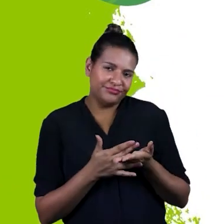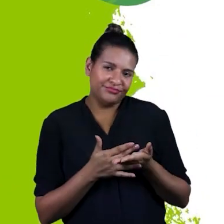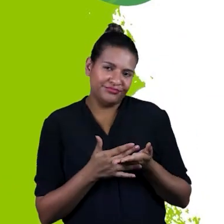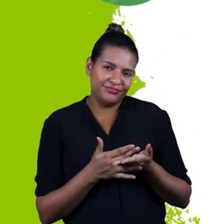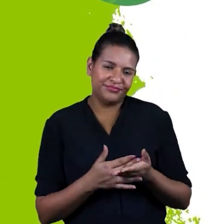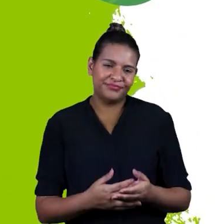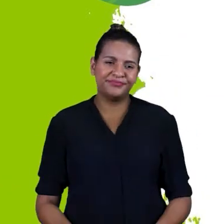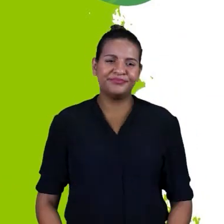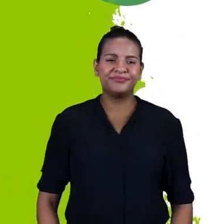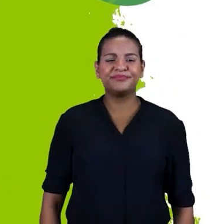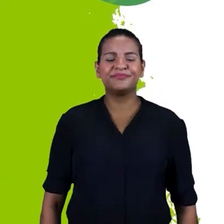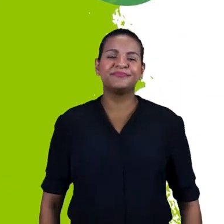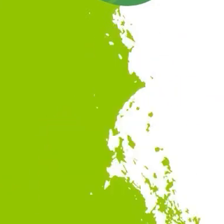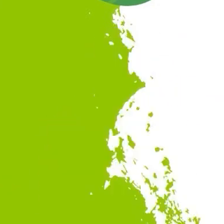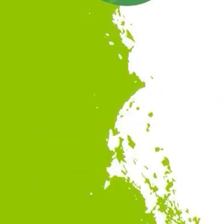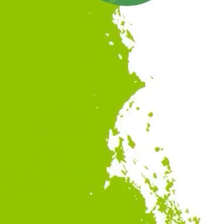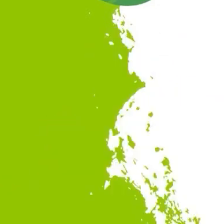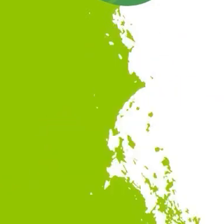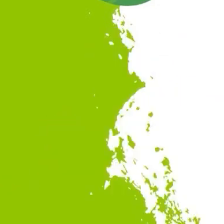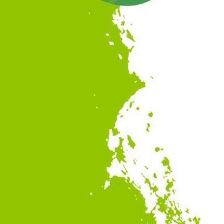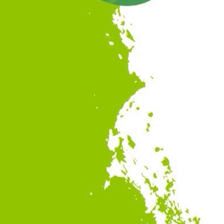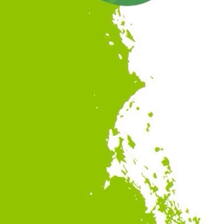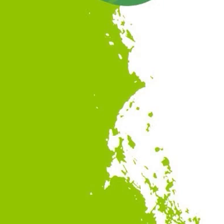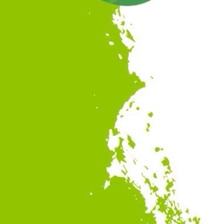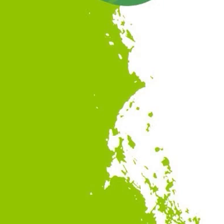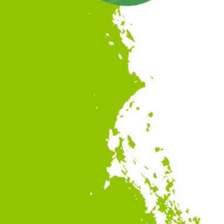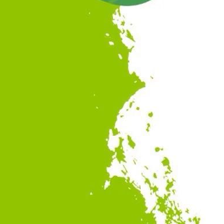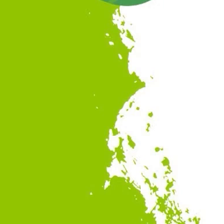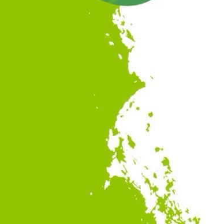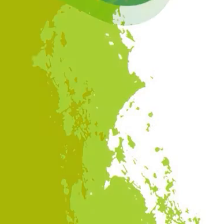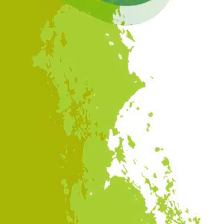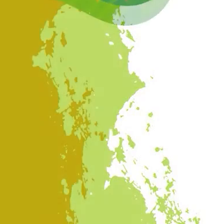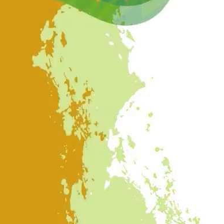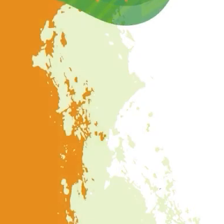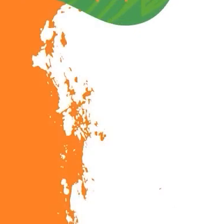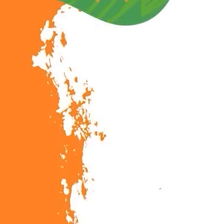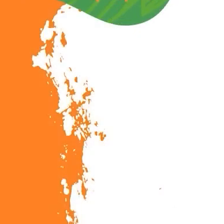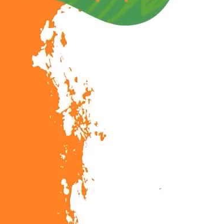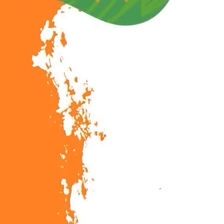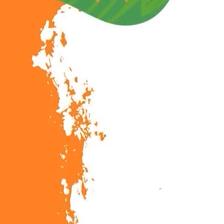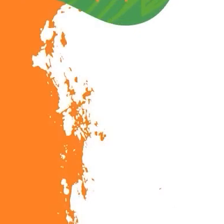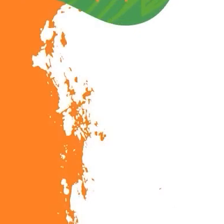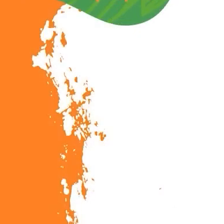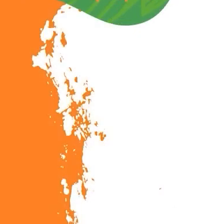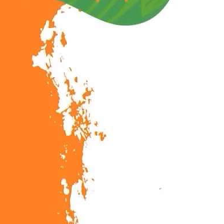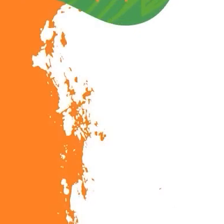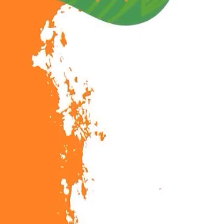gente vai para um intervalo e volta daqui a pouquinho.